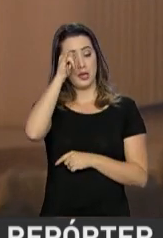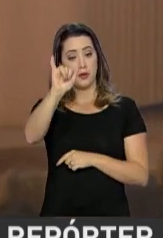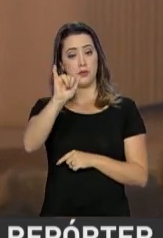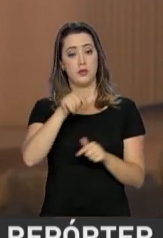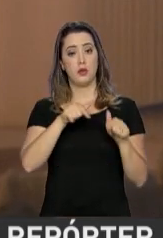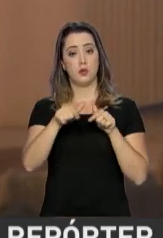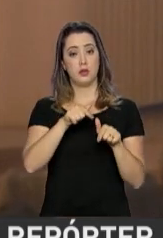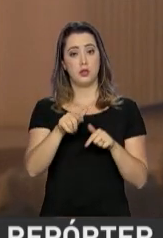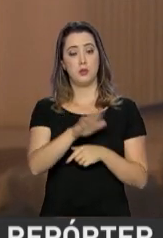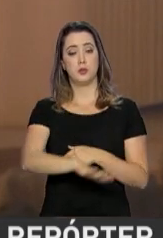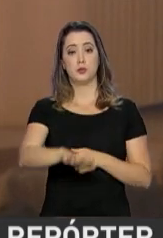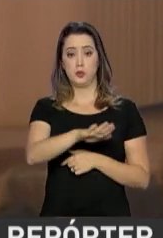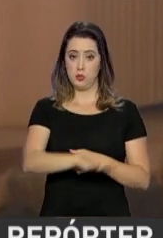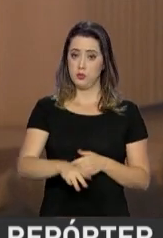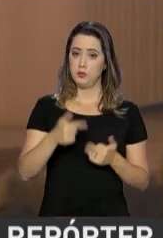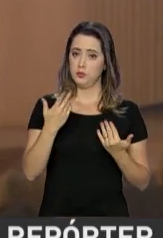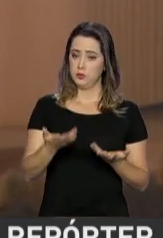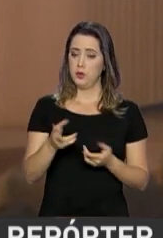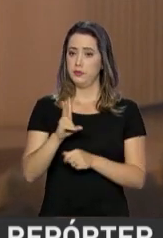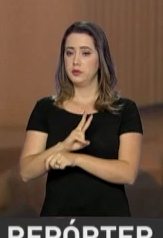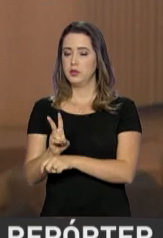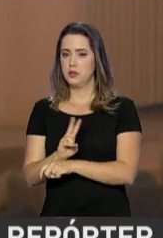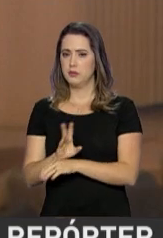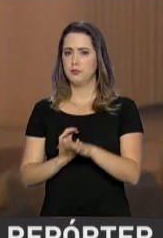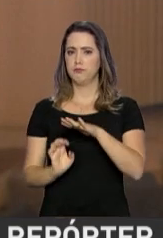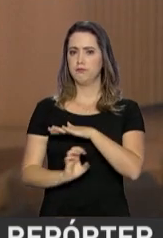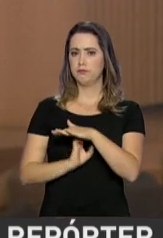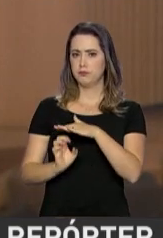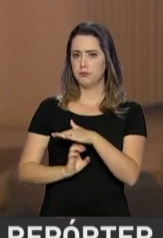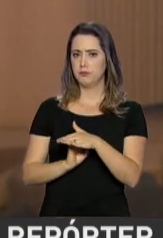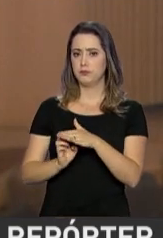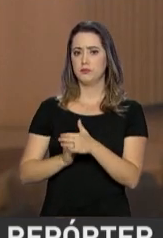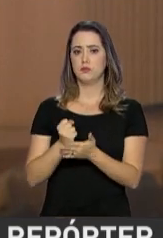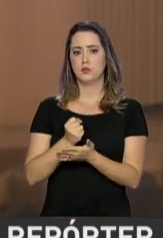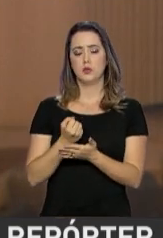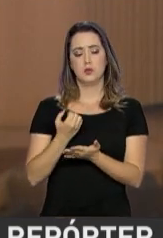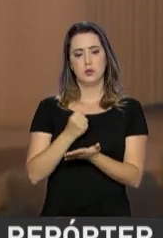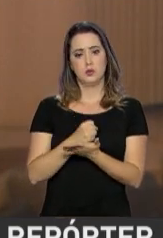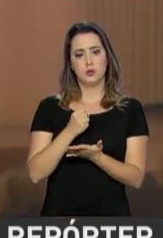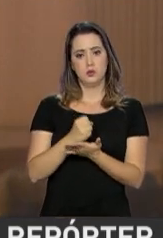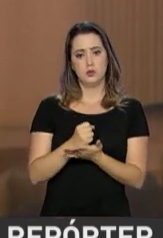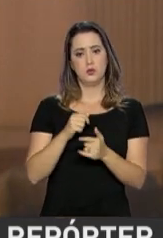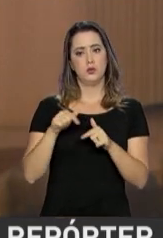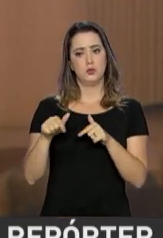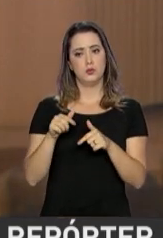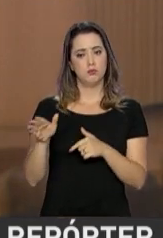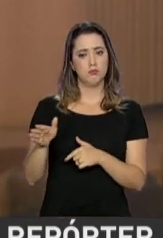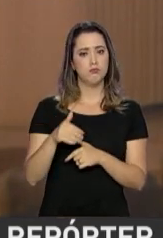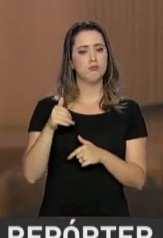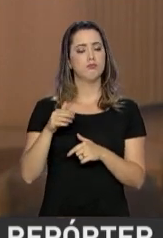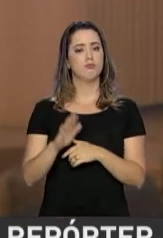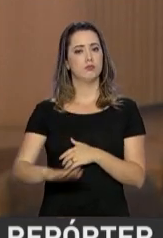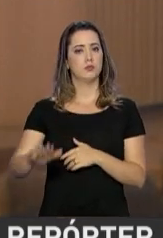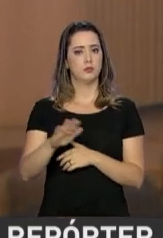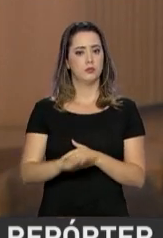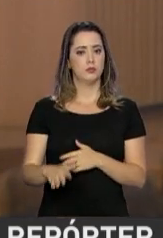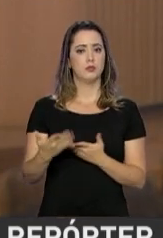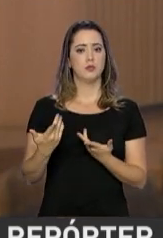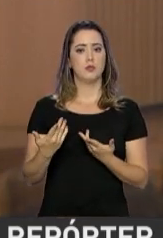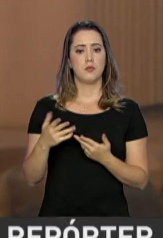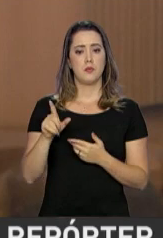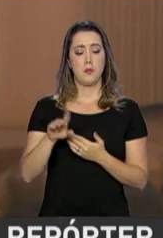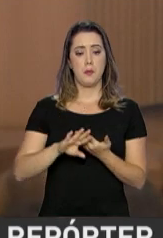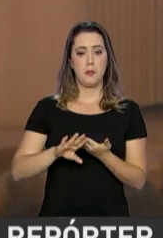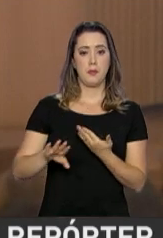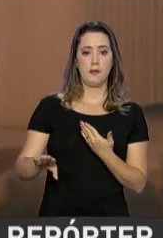fiscalização da das empresas que empregam esse tipo de força de trabalho é e correspondente afastamento do